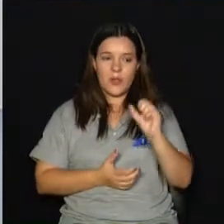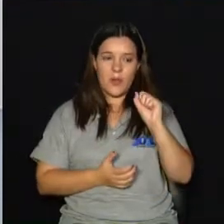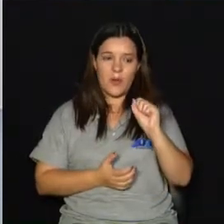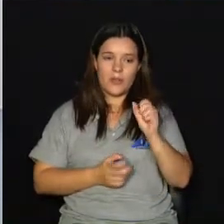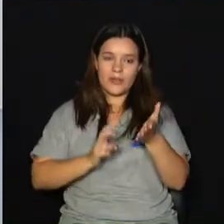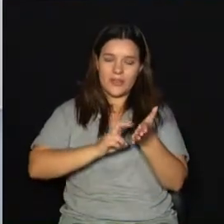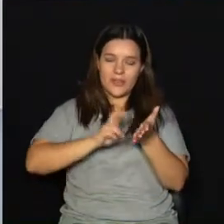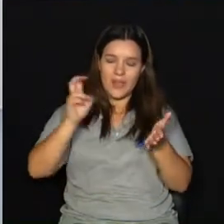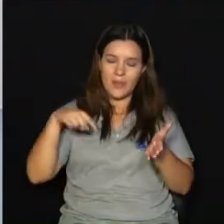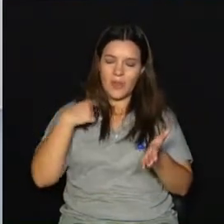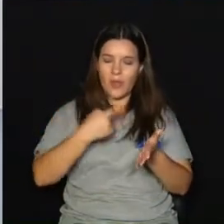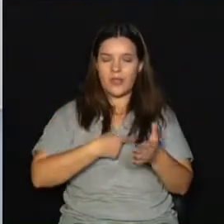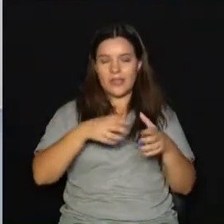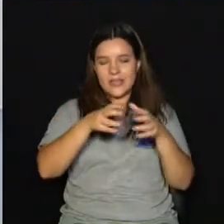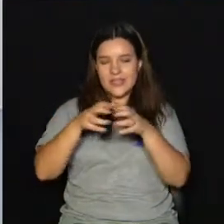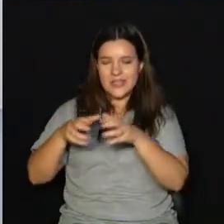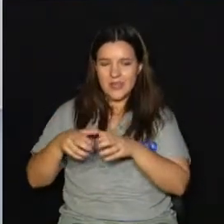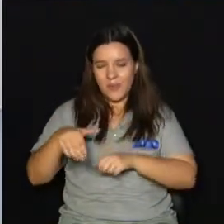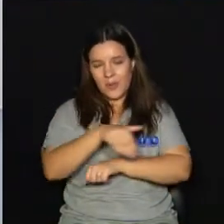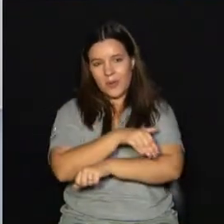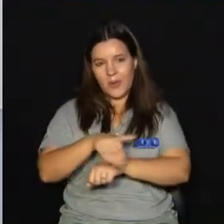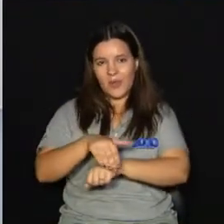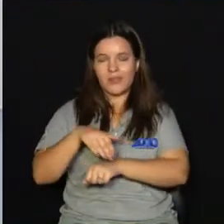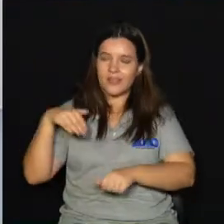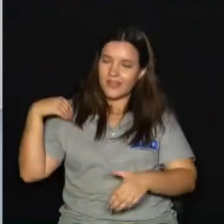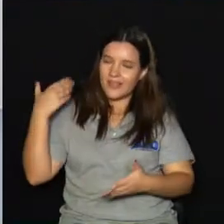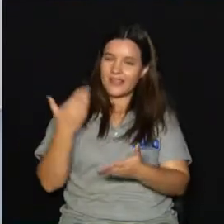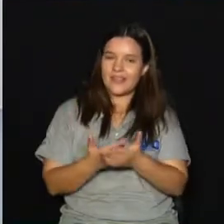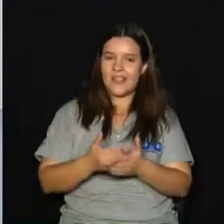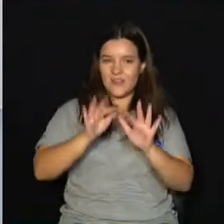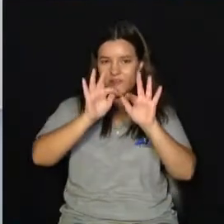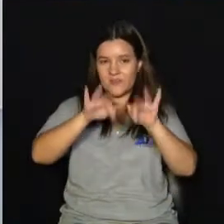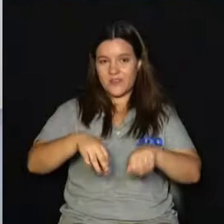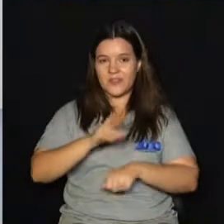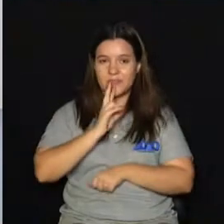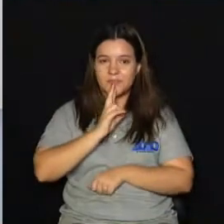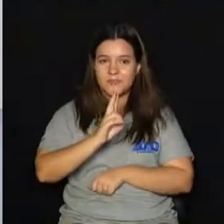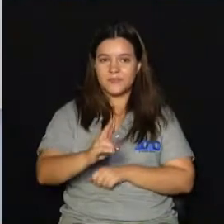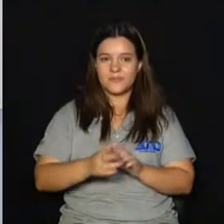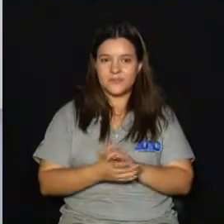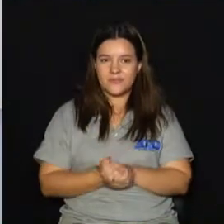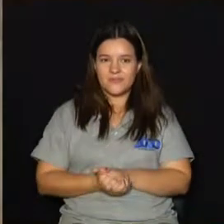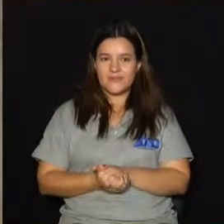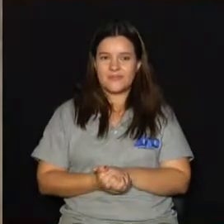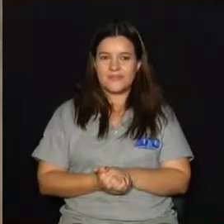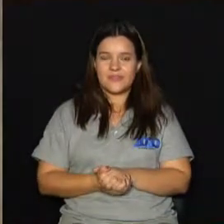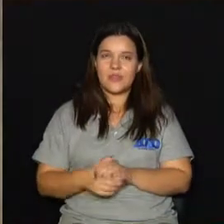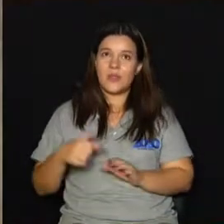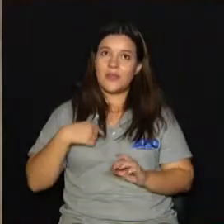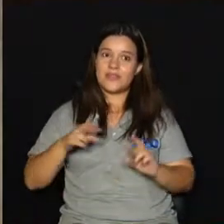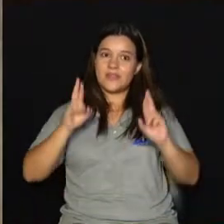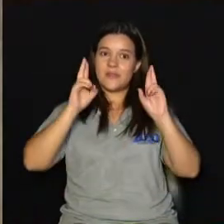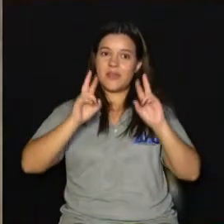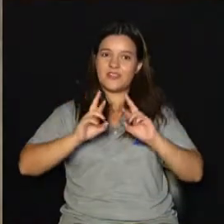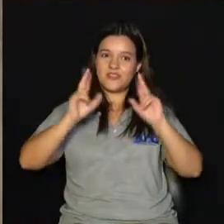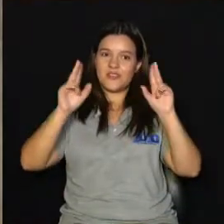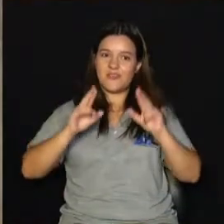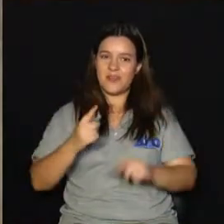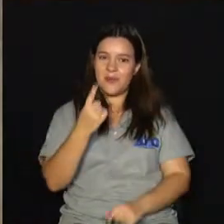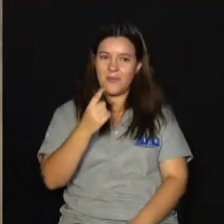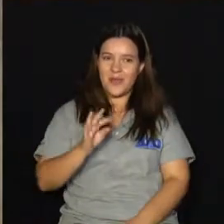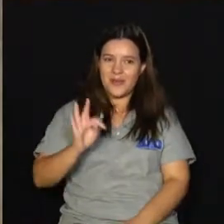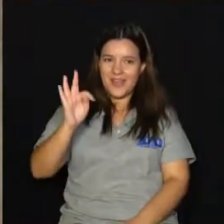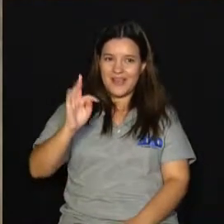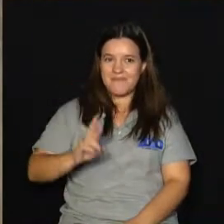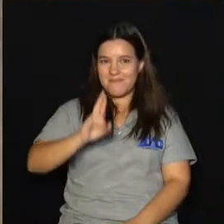manhã, nossa equipe já está na rua e nós vamos até o resultado final. Moniz, esperando que seja diferente do primeiro turno, né? Porque